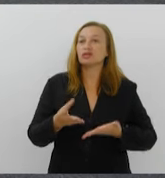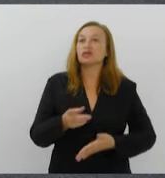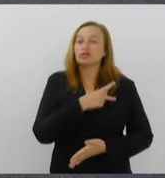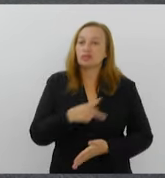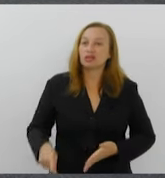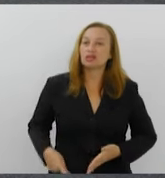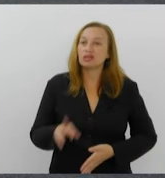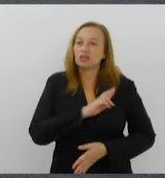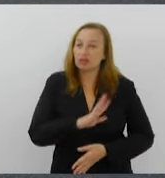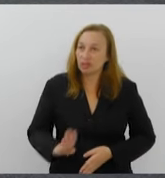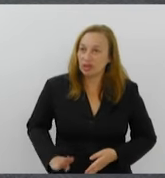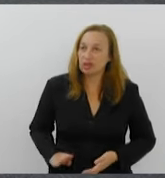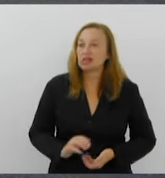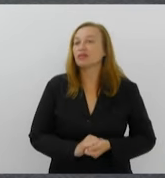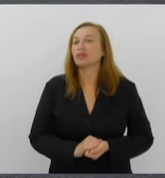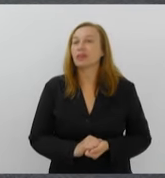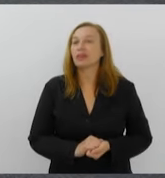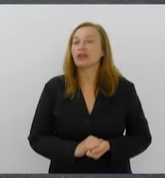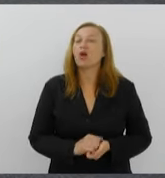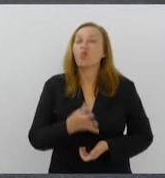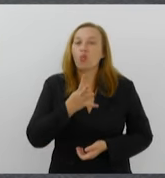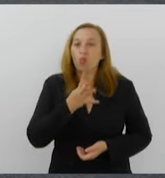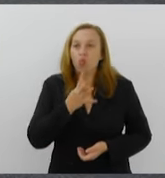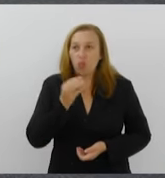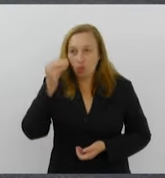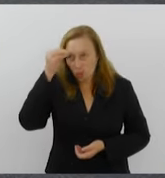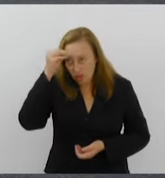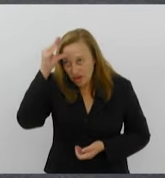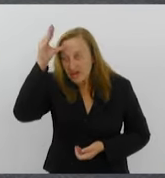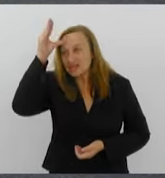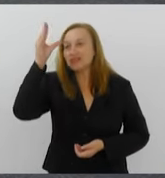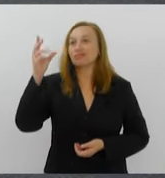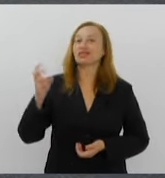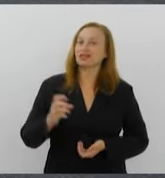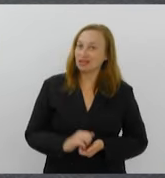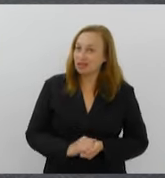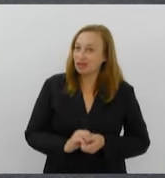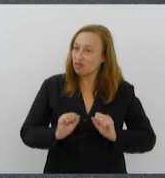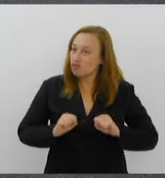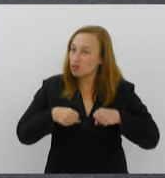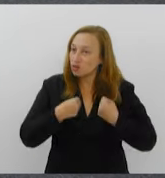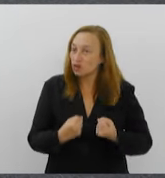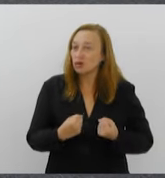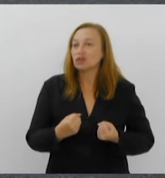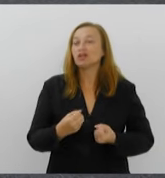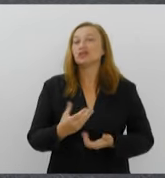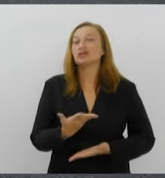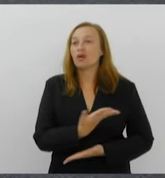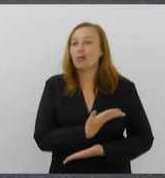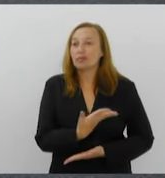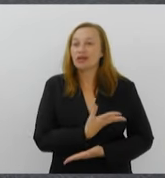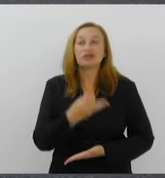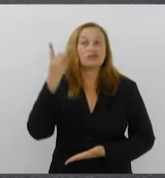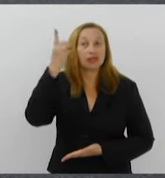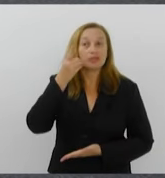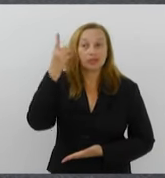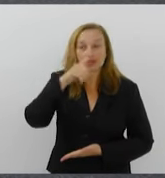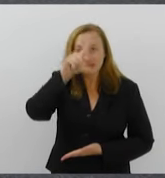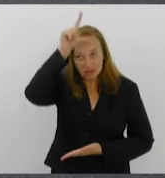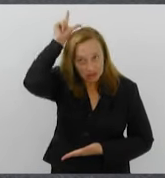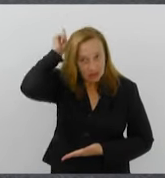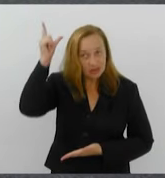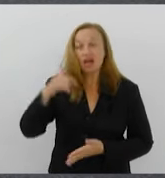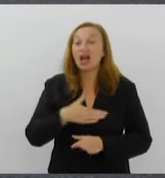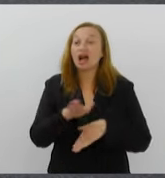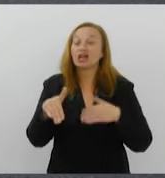presidente Rodrigo Bacelar, ao conhecimento e à entrega e dedicação do nosso querido deputado Luiz Paulo,